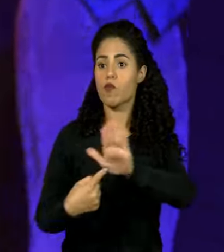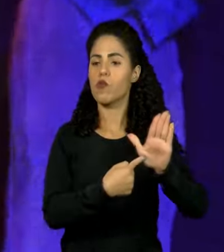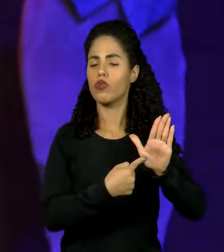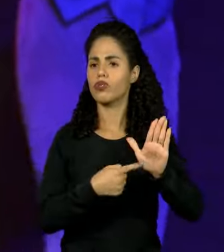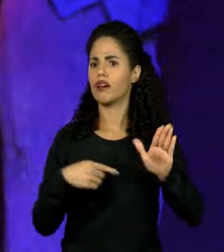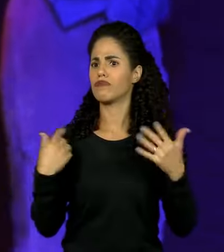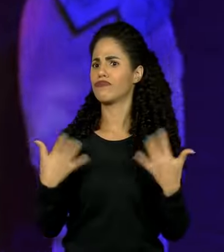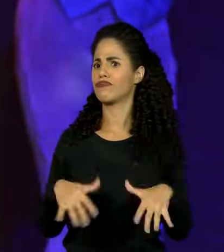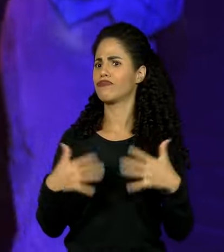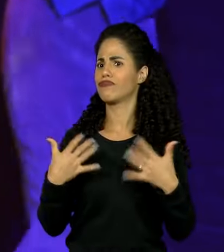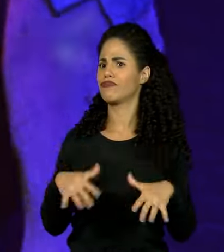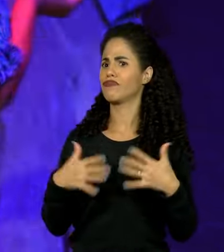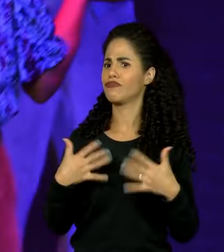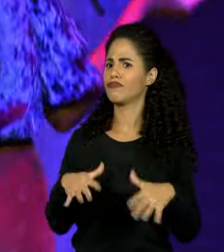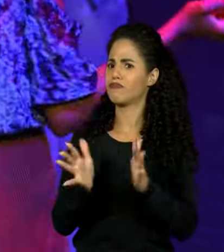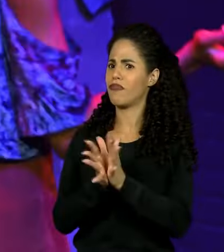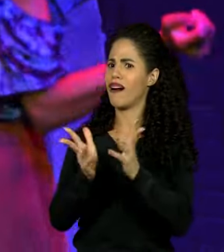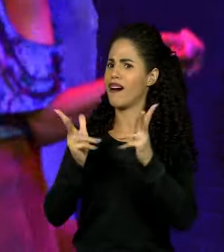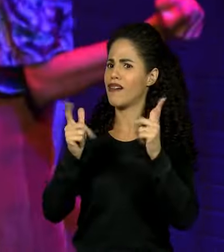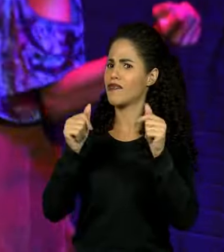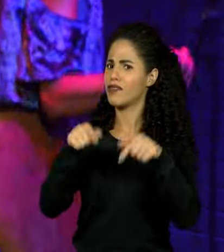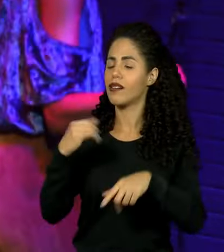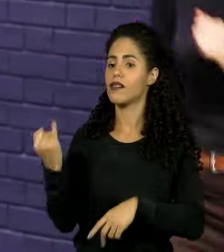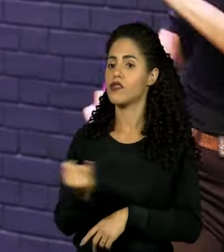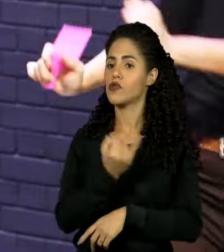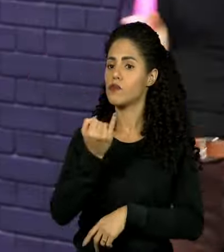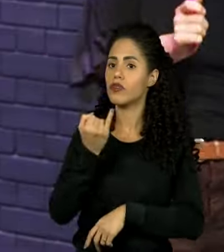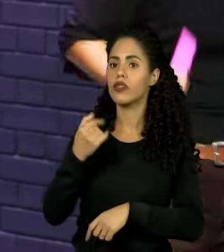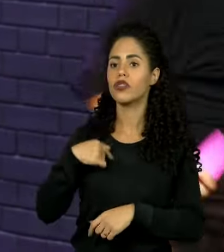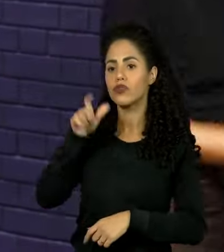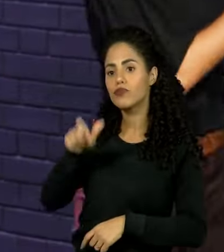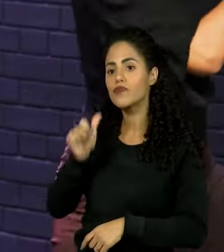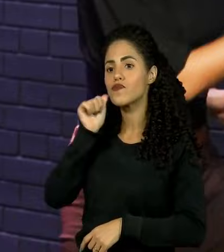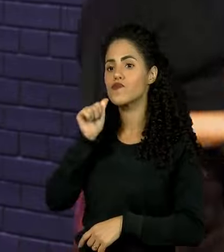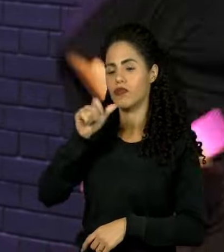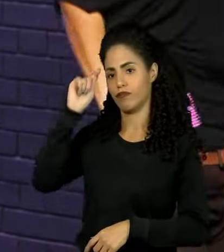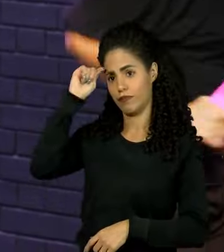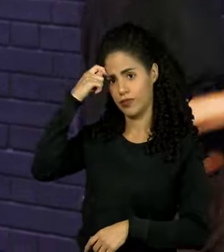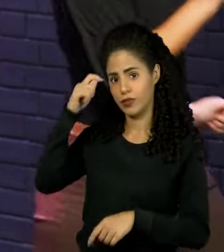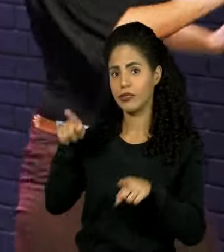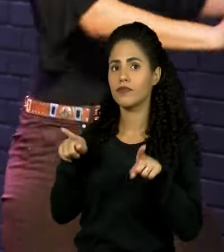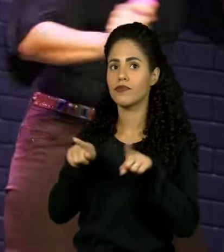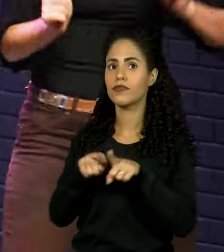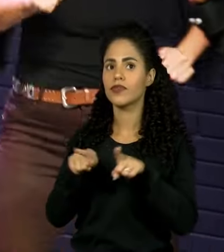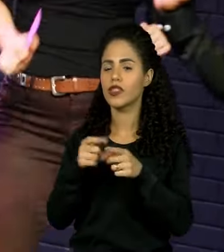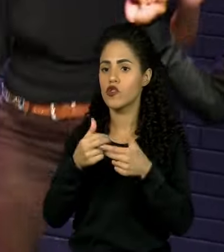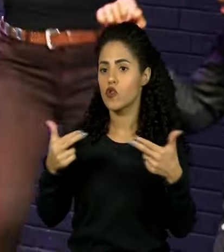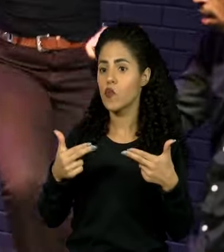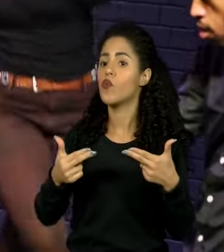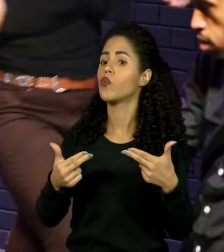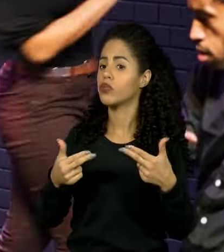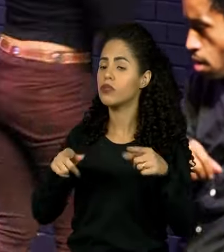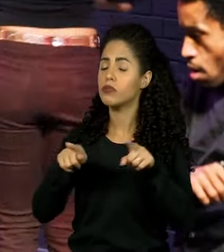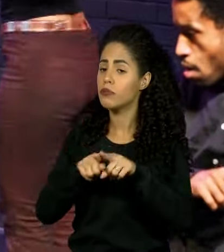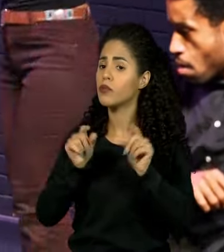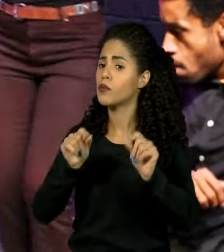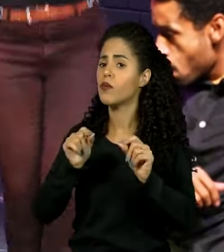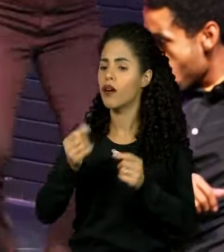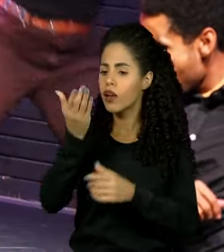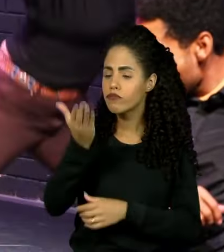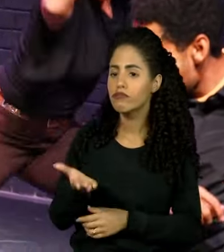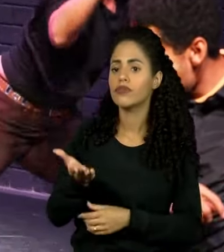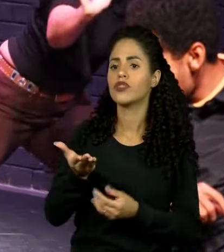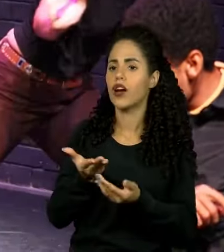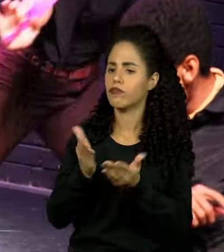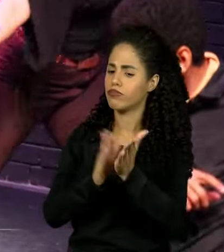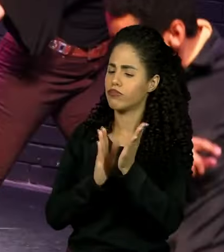fenomenal né E muito importante falar que é uma mulher preta e a construção de linguagem é um espetáculo que é quase